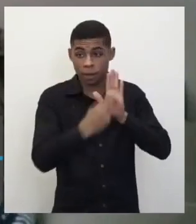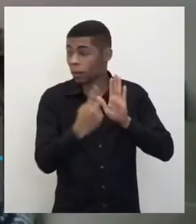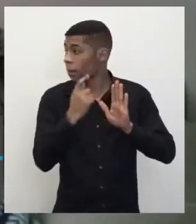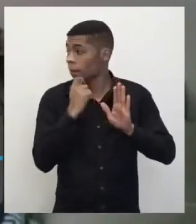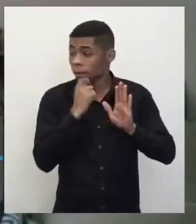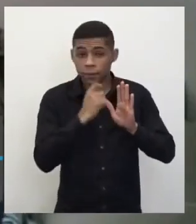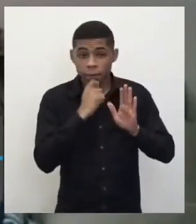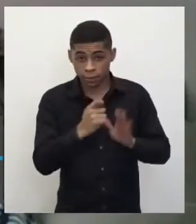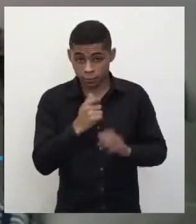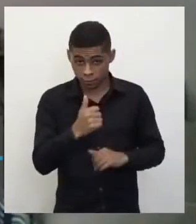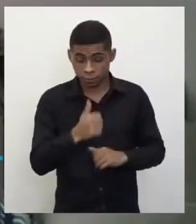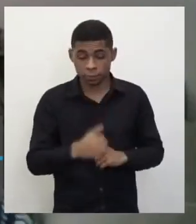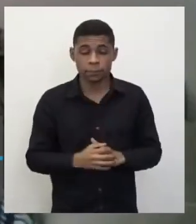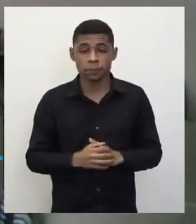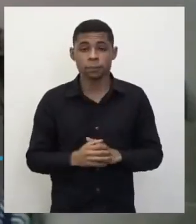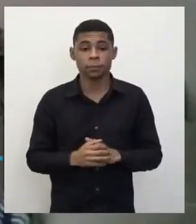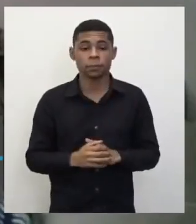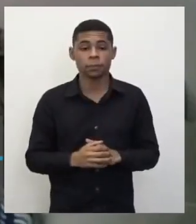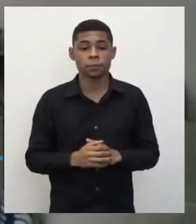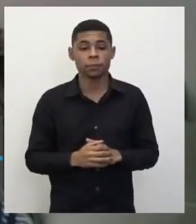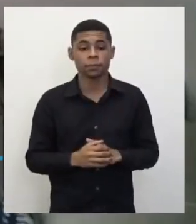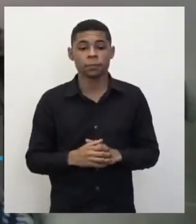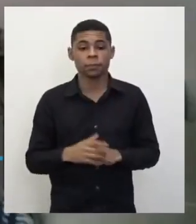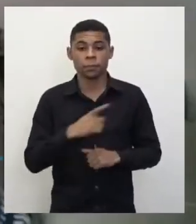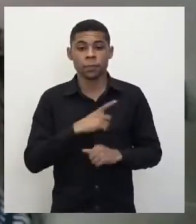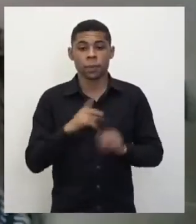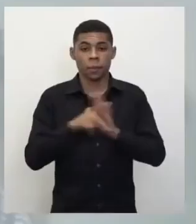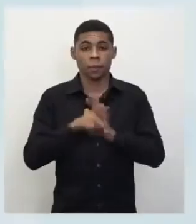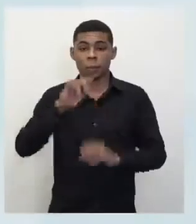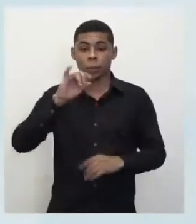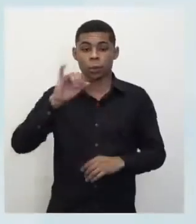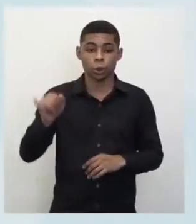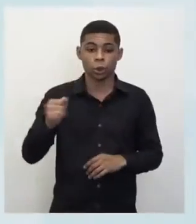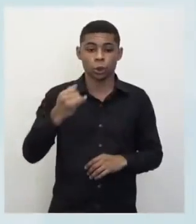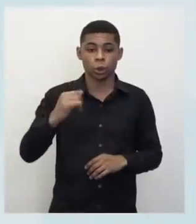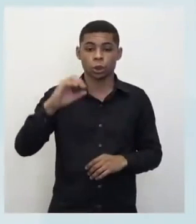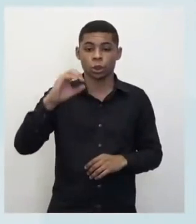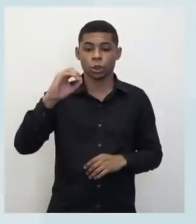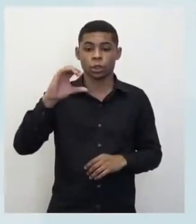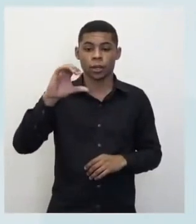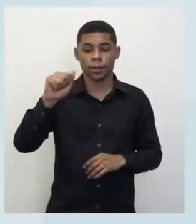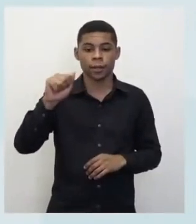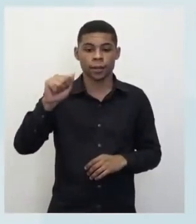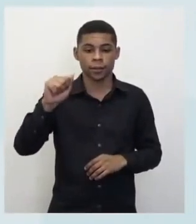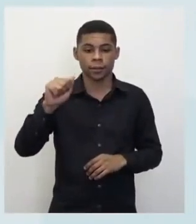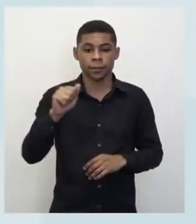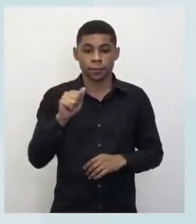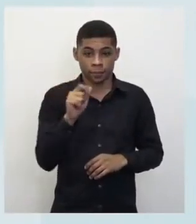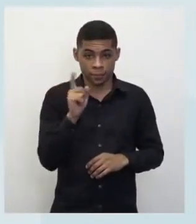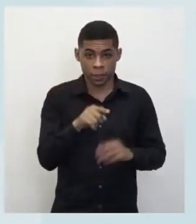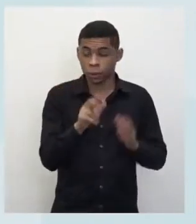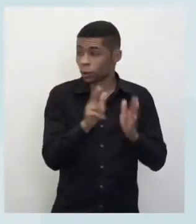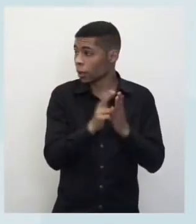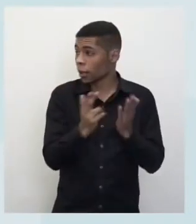entrevista que saiu no Joca, né? Vou reforçar aqui, o Joca é um jornal